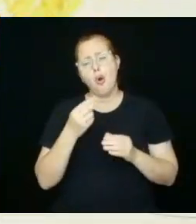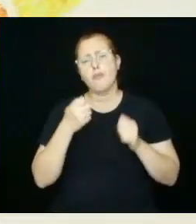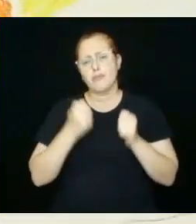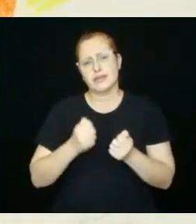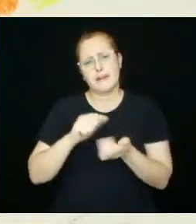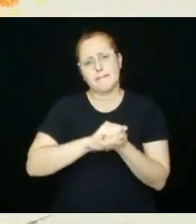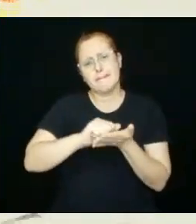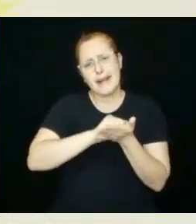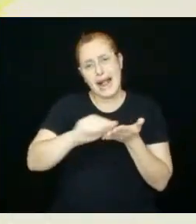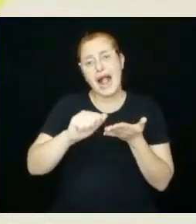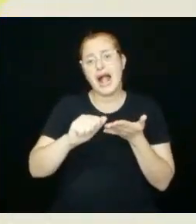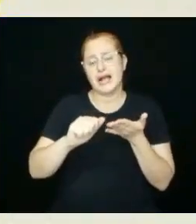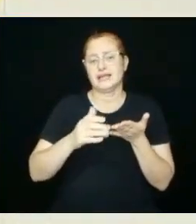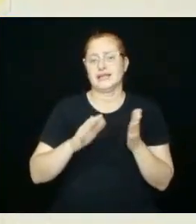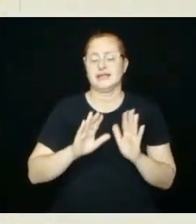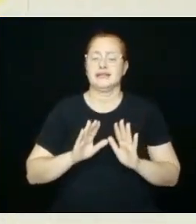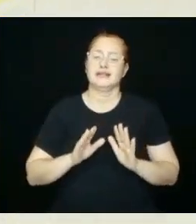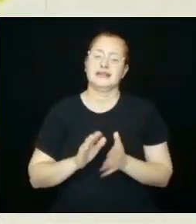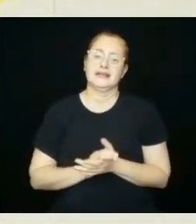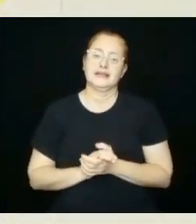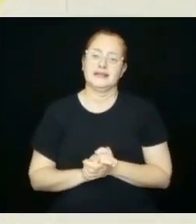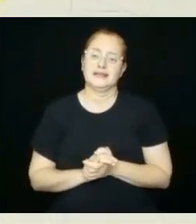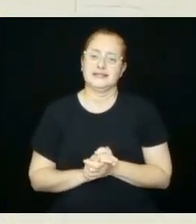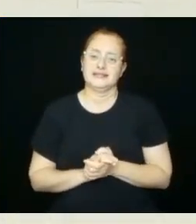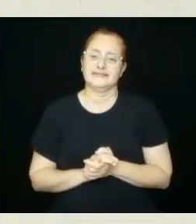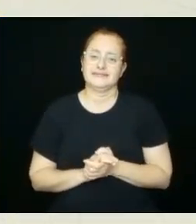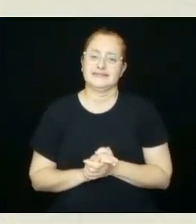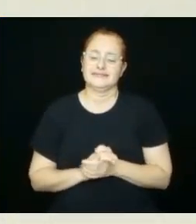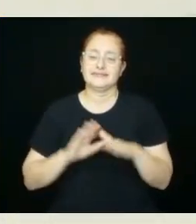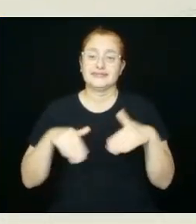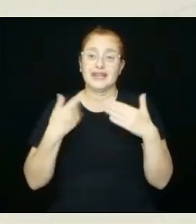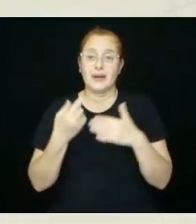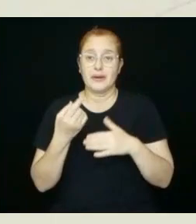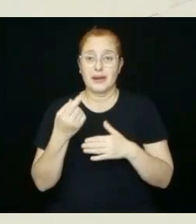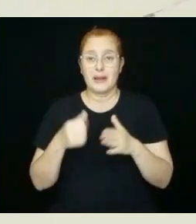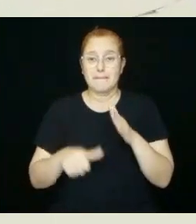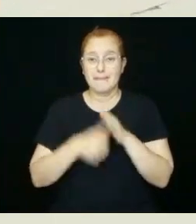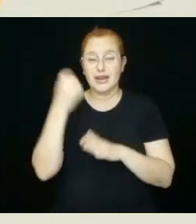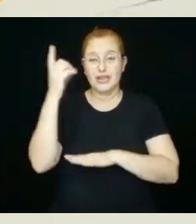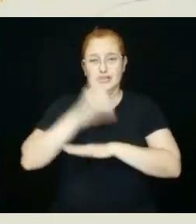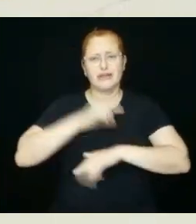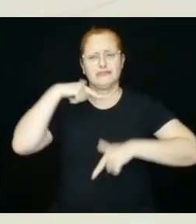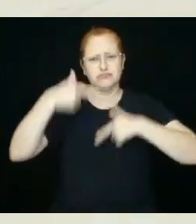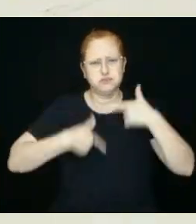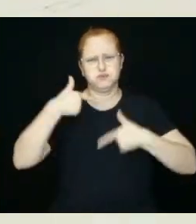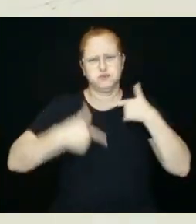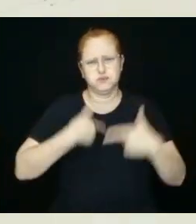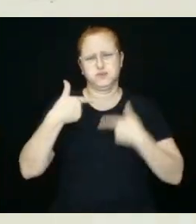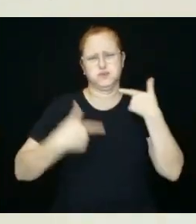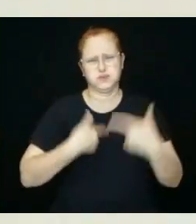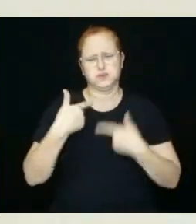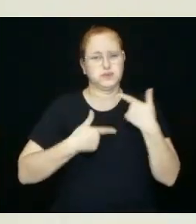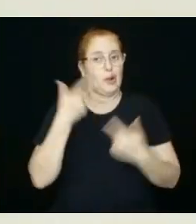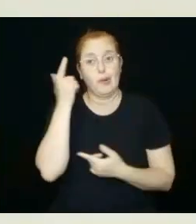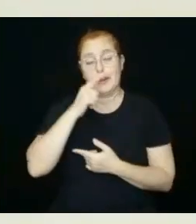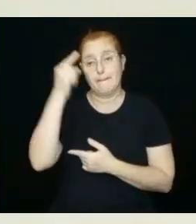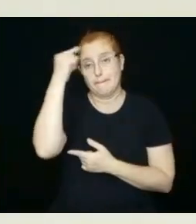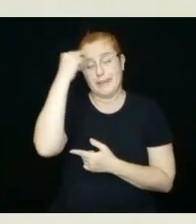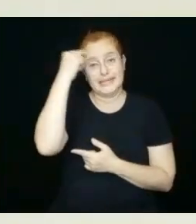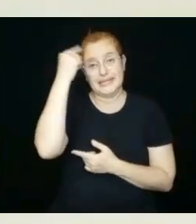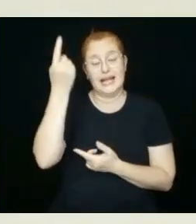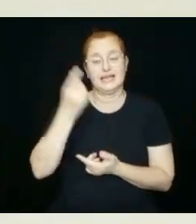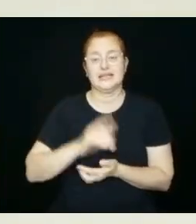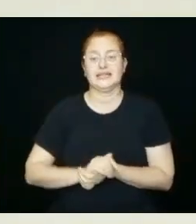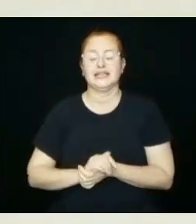para quebrar o gelo, não sei. E aí o primeiro dia foi de trabalhar bastante, assim, de nem pensar muito, assim, de